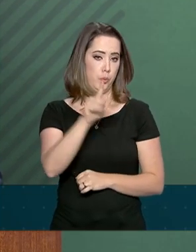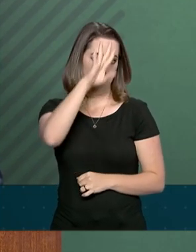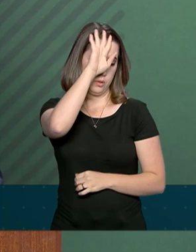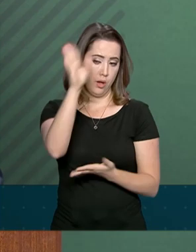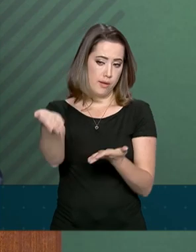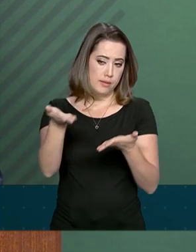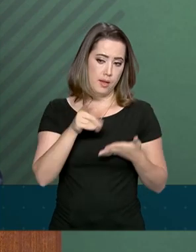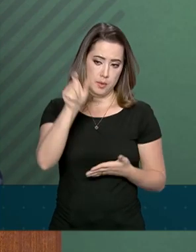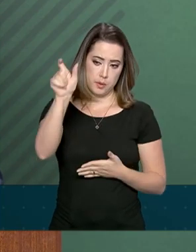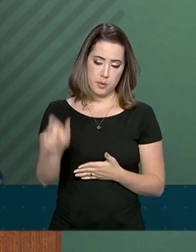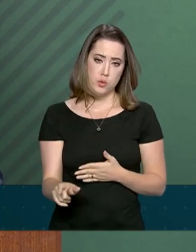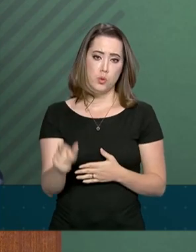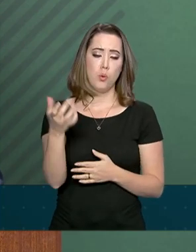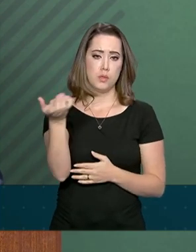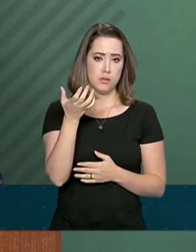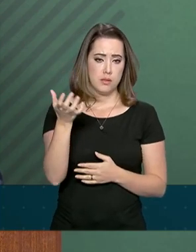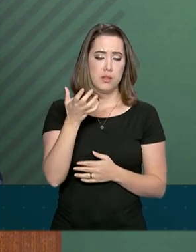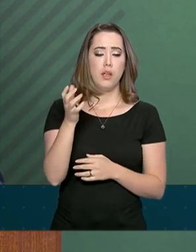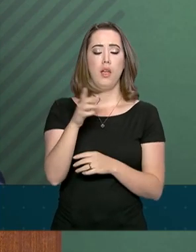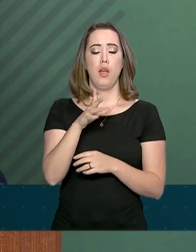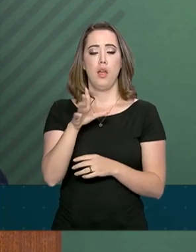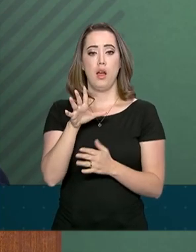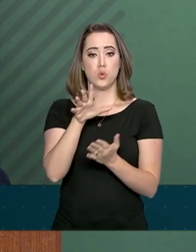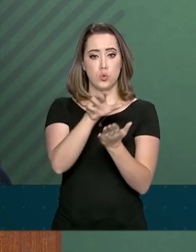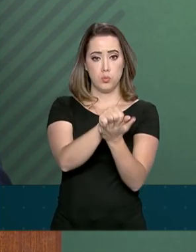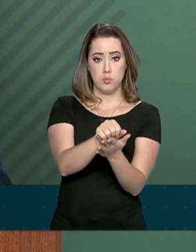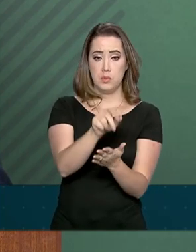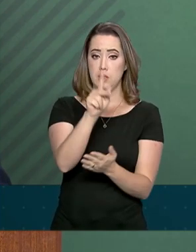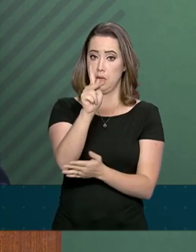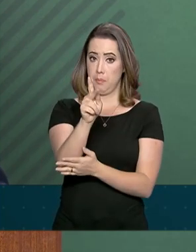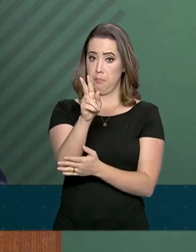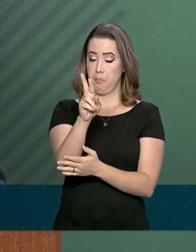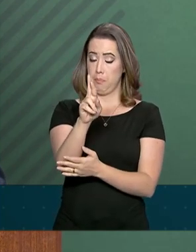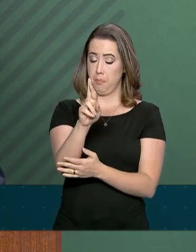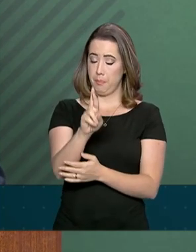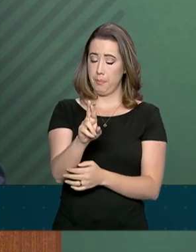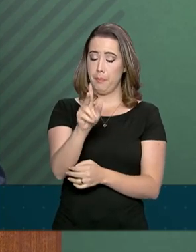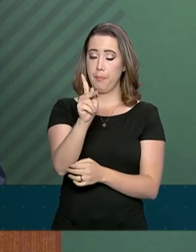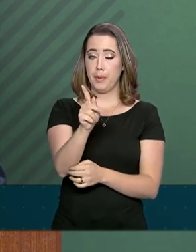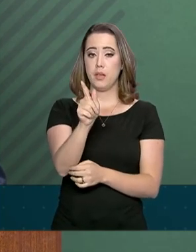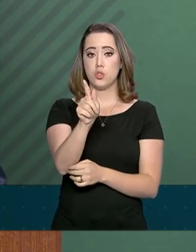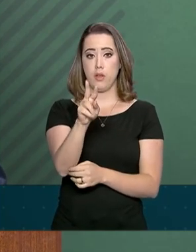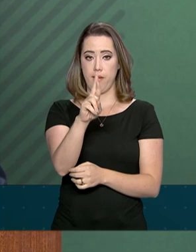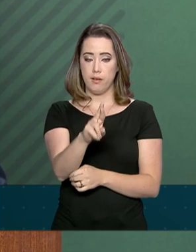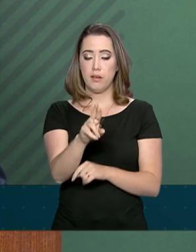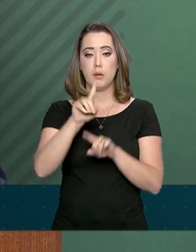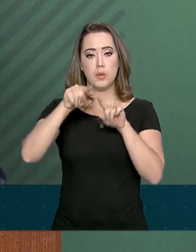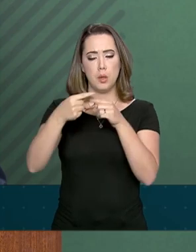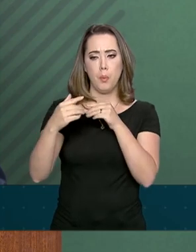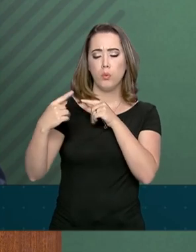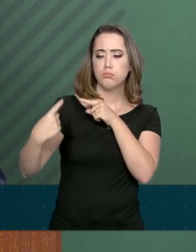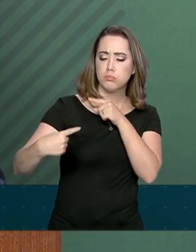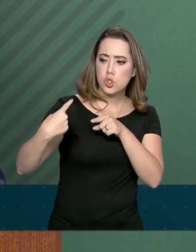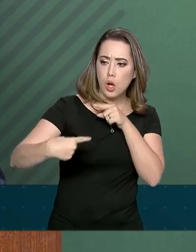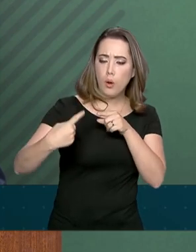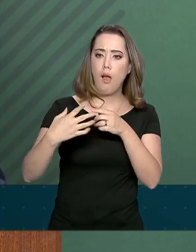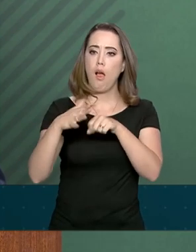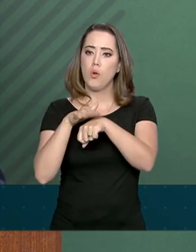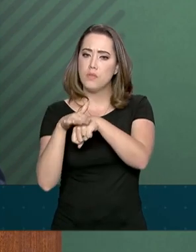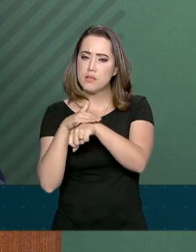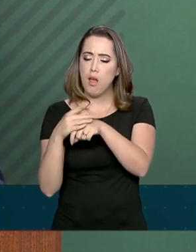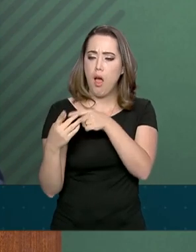de procurador geral da república para a partir desta desta conversa deste conhecimento